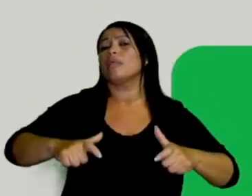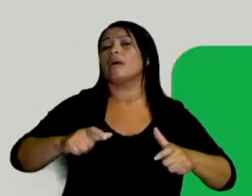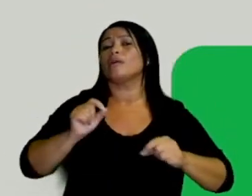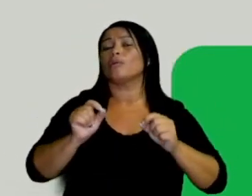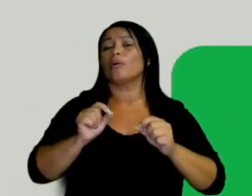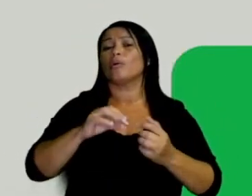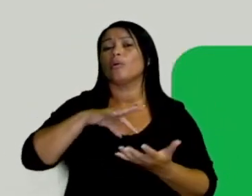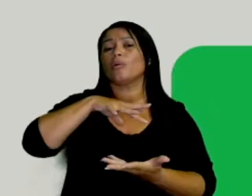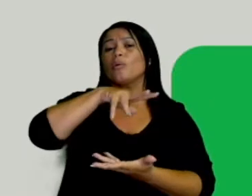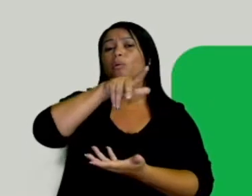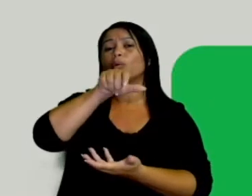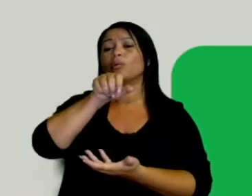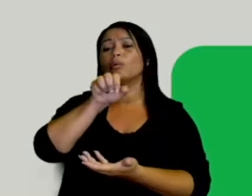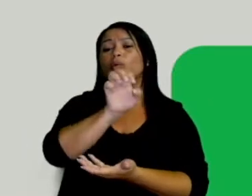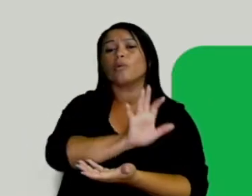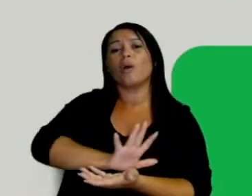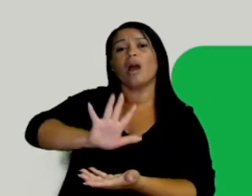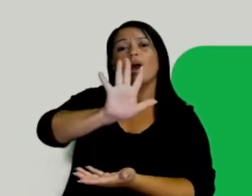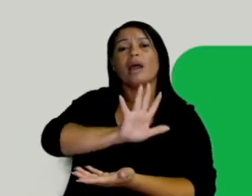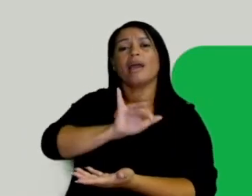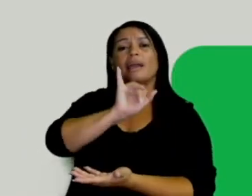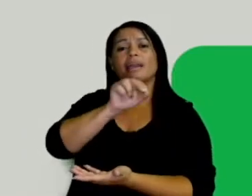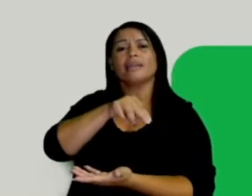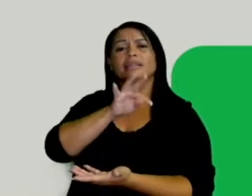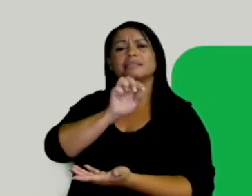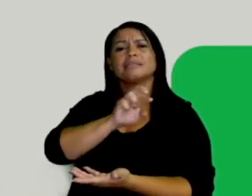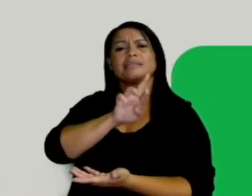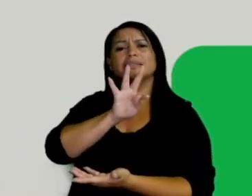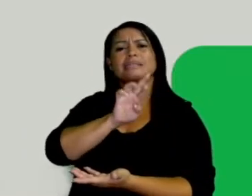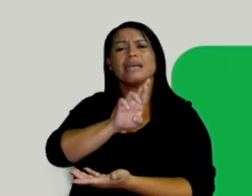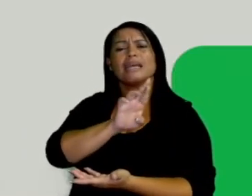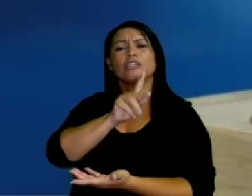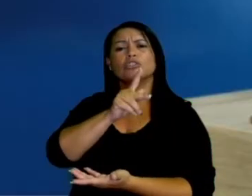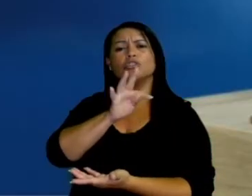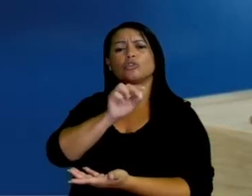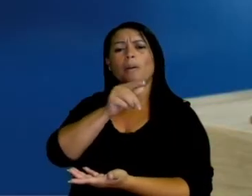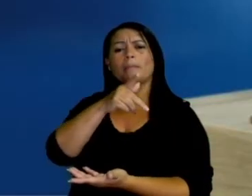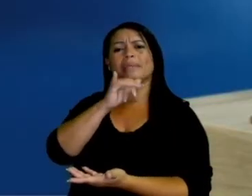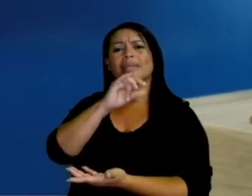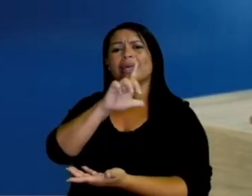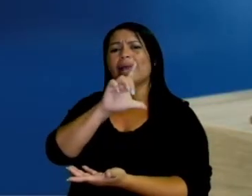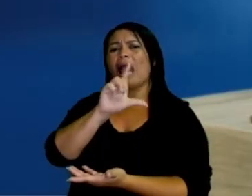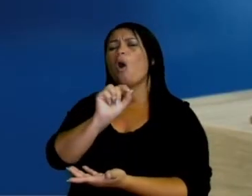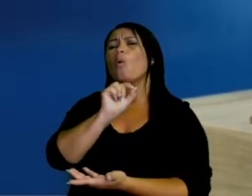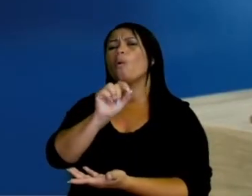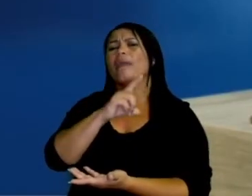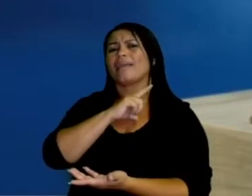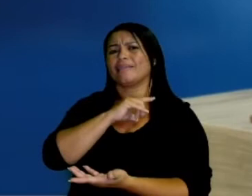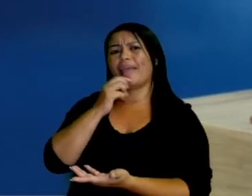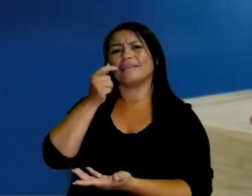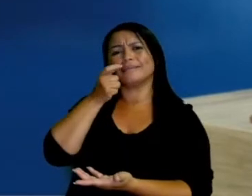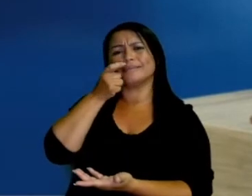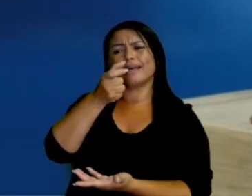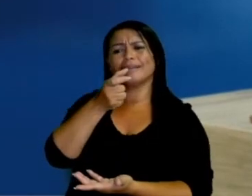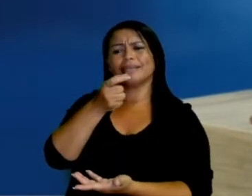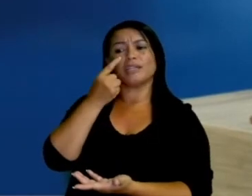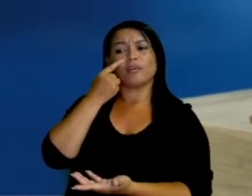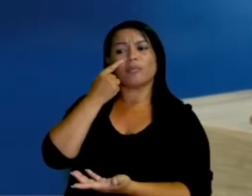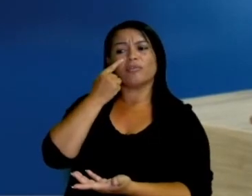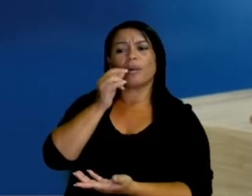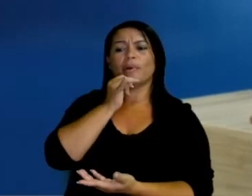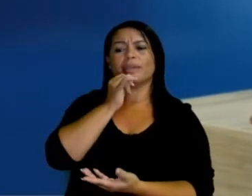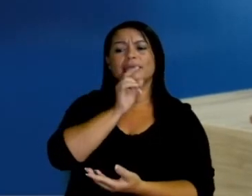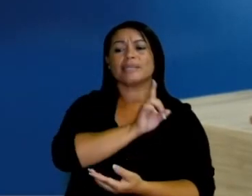sua maior parte na região intertropical. O que é que tem de interessante nessa região intertropical? Bem, vamos ver.